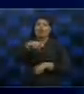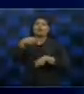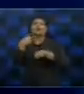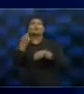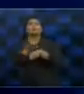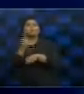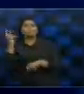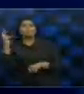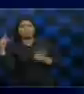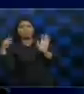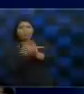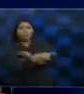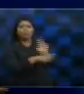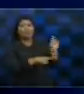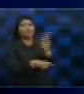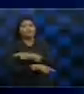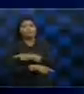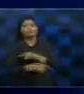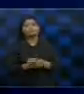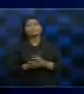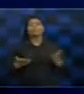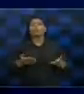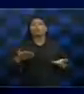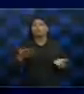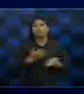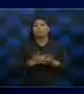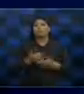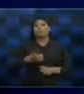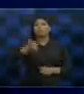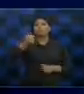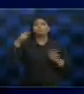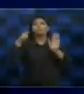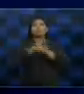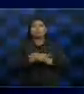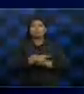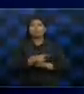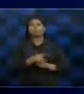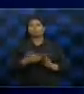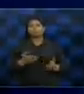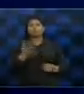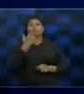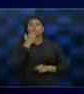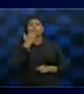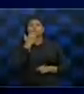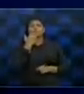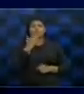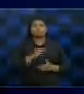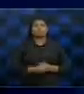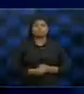temos para os dois candidatos, começando então com o candidato Arthur Neto.